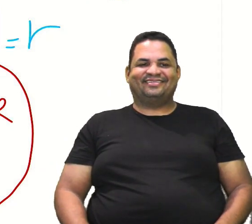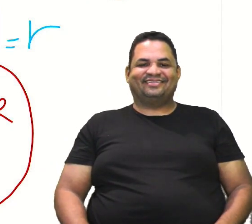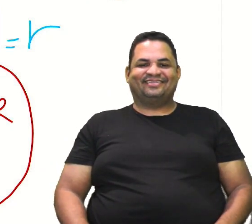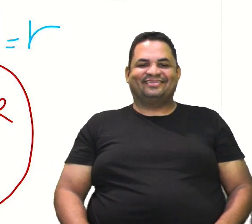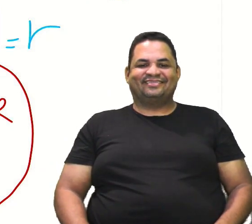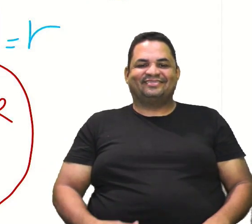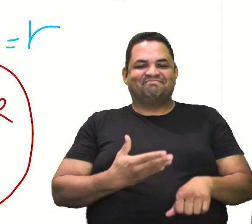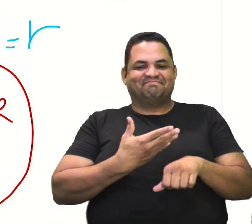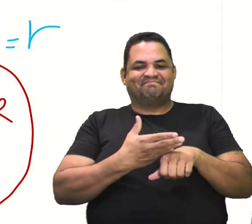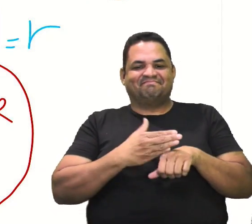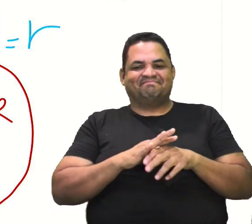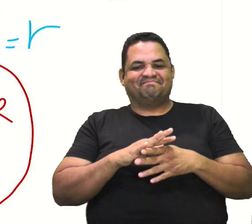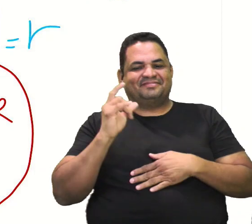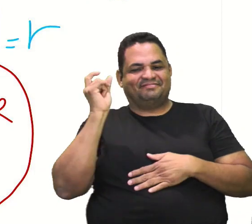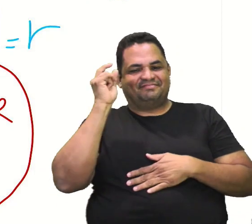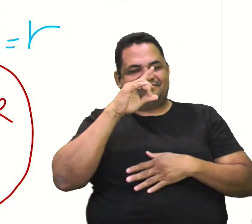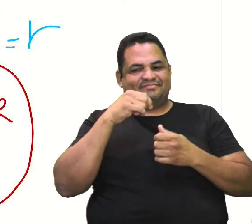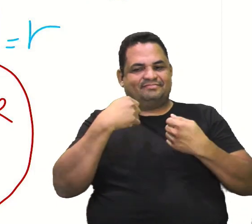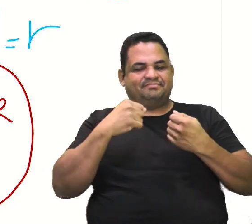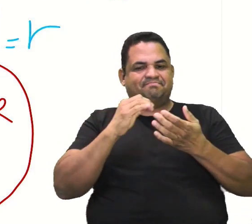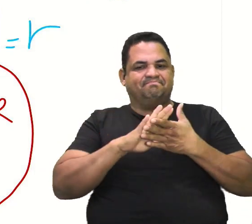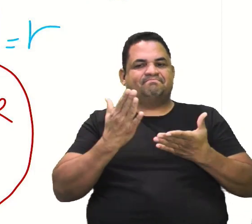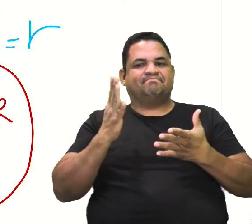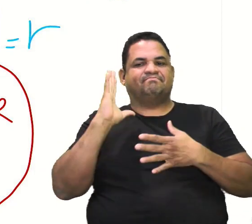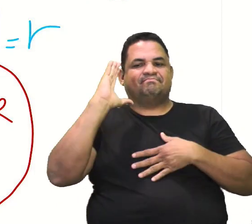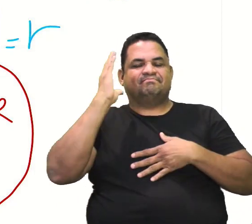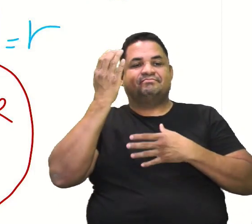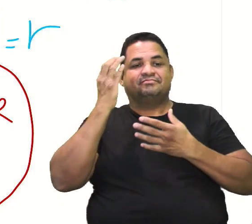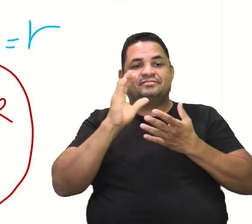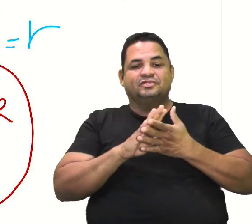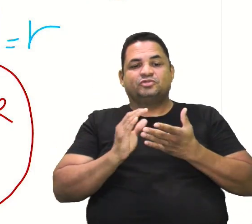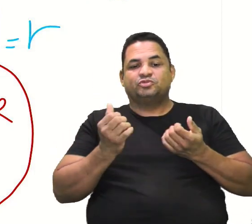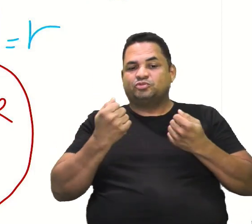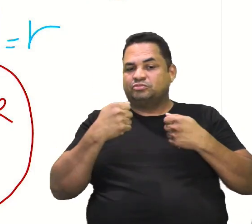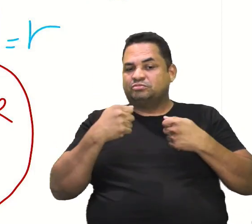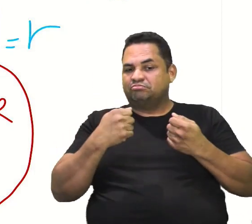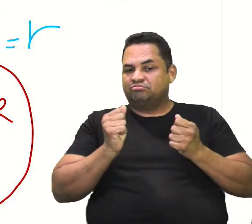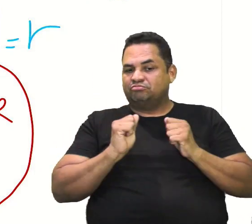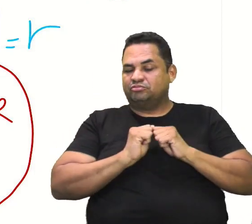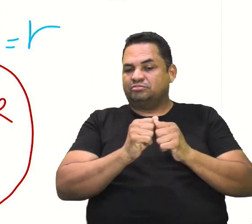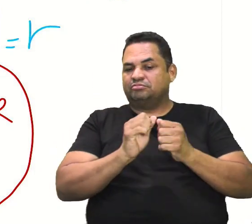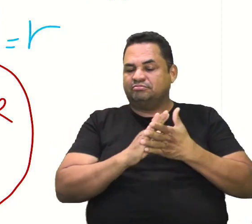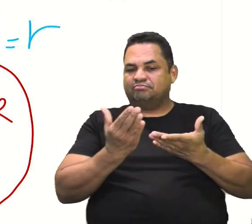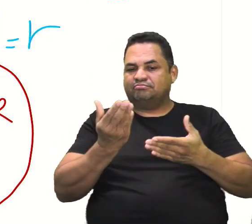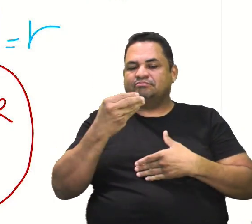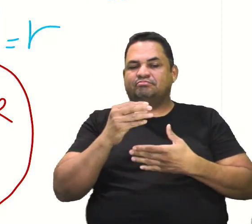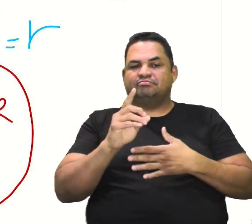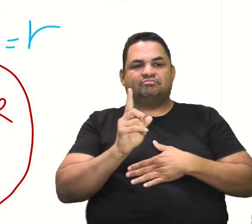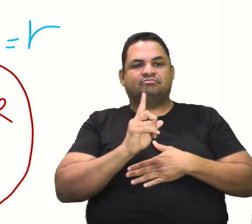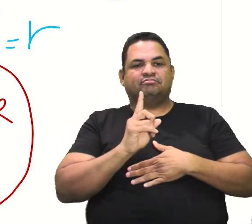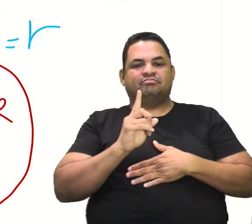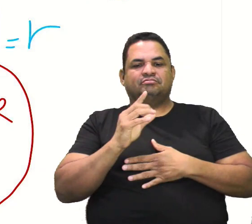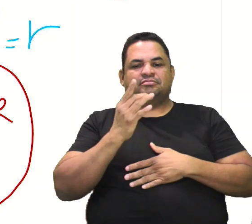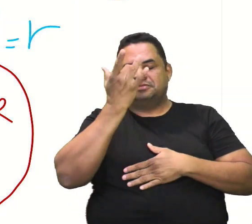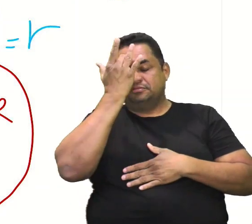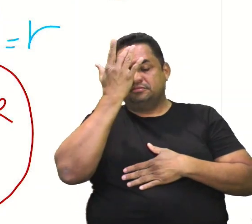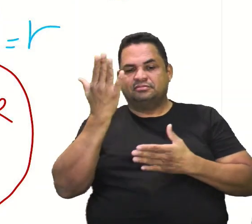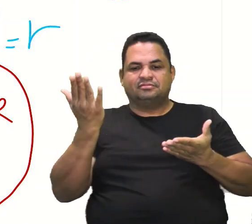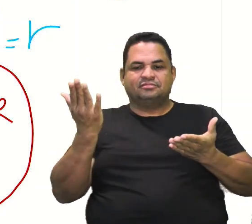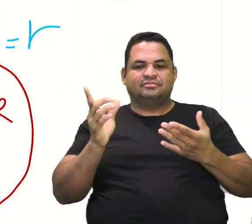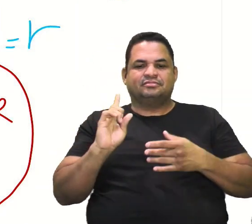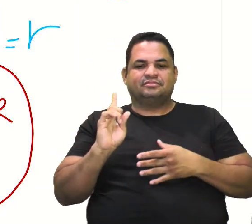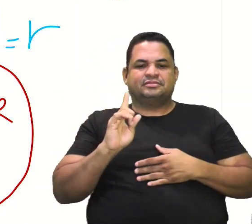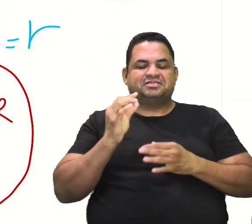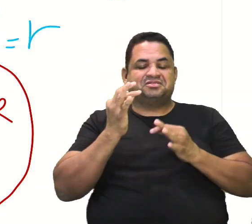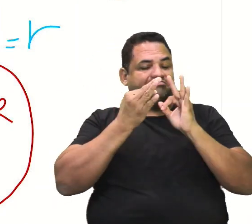Esses exercícios são mais puxadinhos, né? Mas a gente precisa resolver eles junto com vocês também, porque faz parte, né? Então, não só os fáceis,